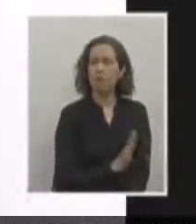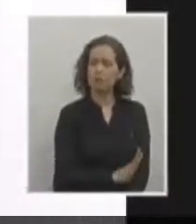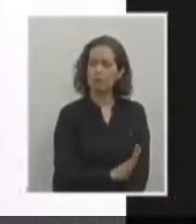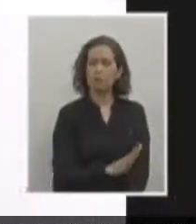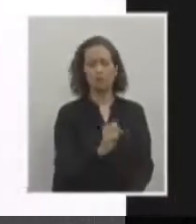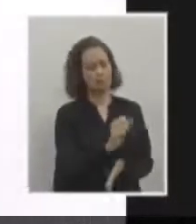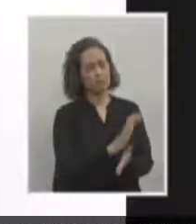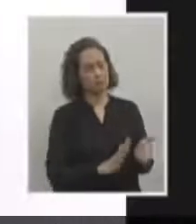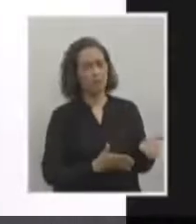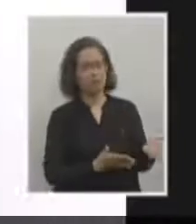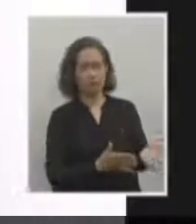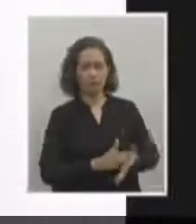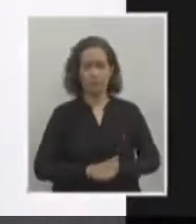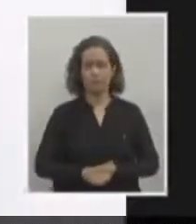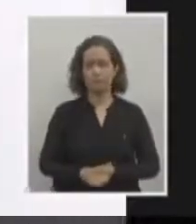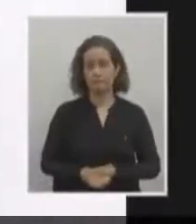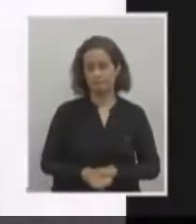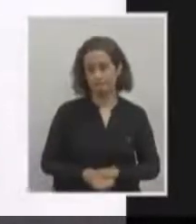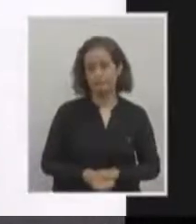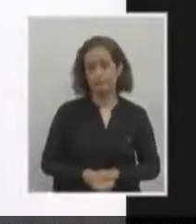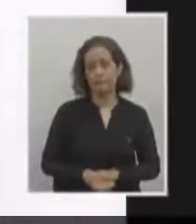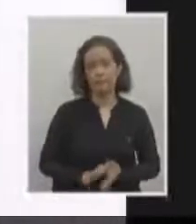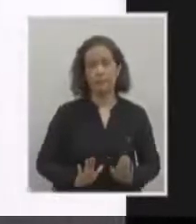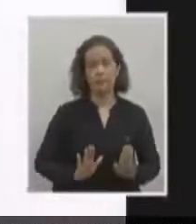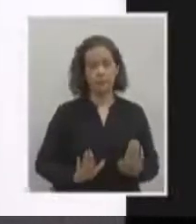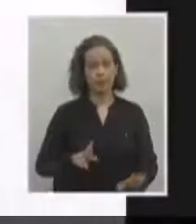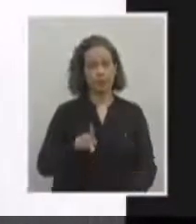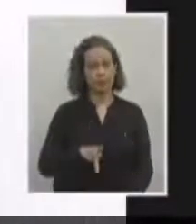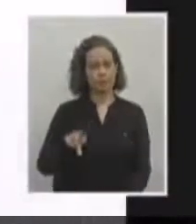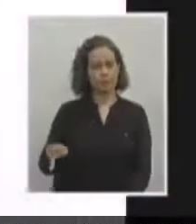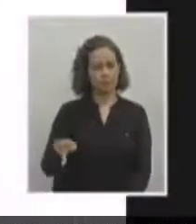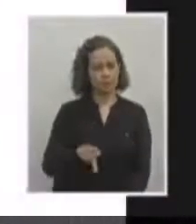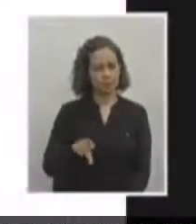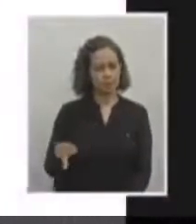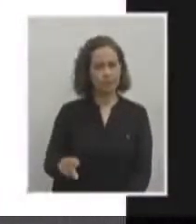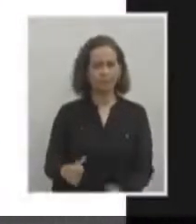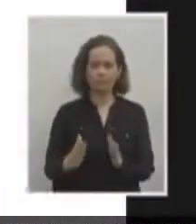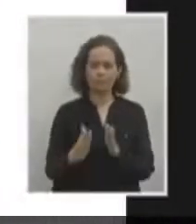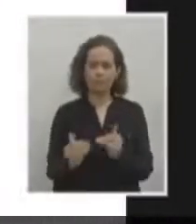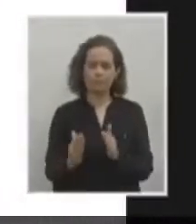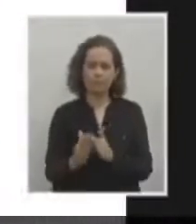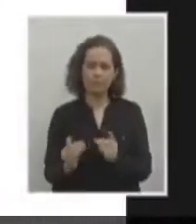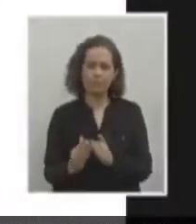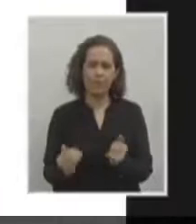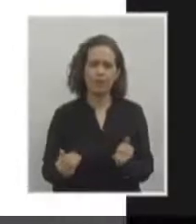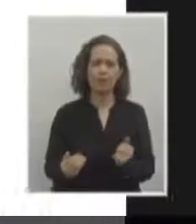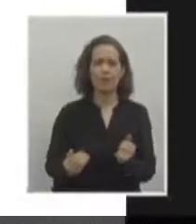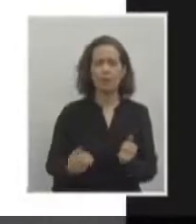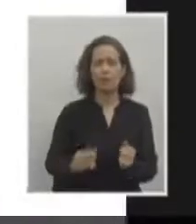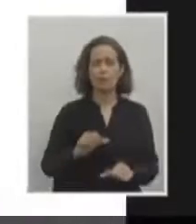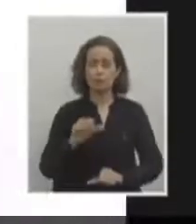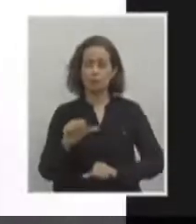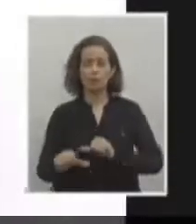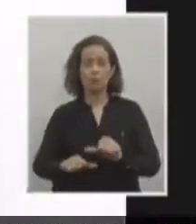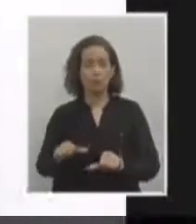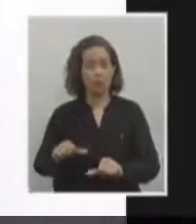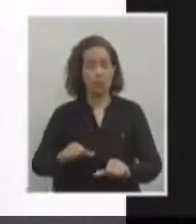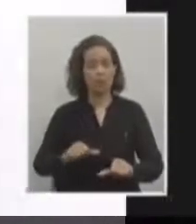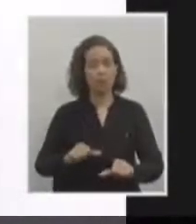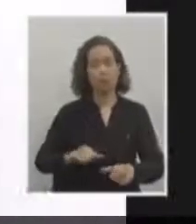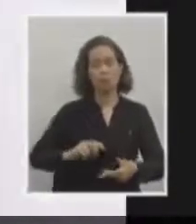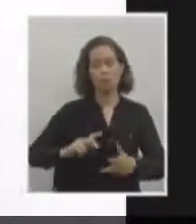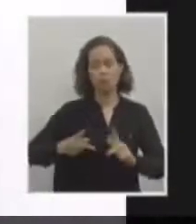atividades. Quando o professor pode pegar a extensão de carga horária tranquilamente, o professor se